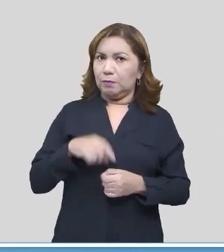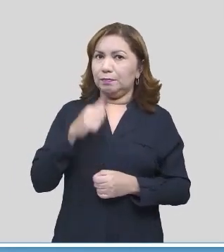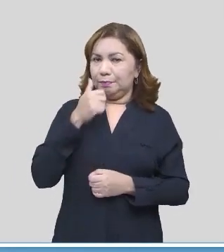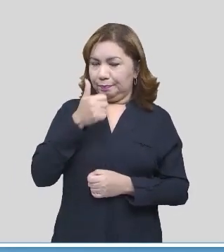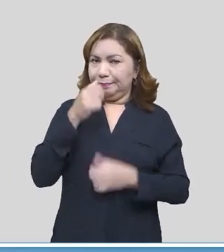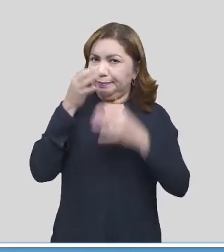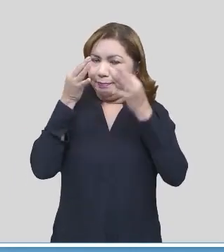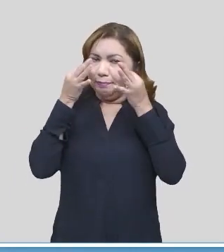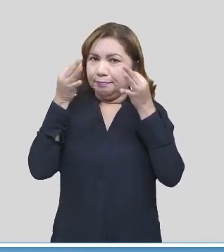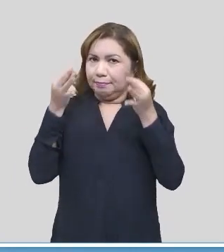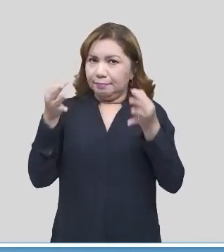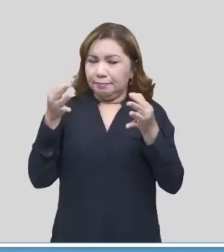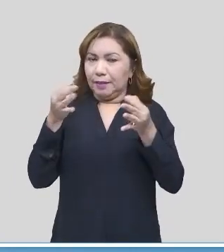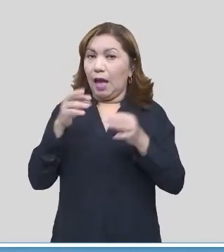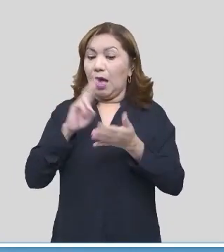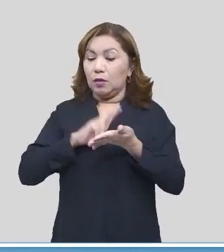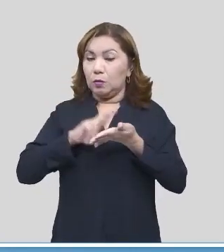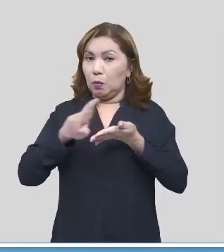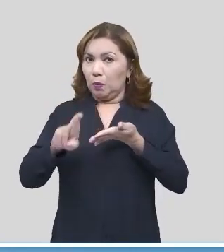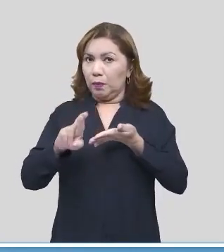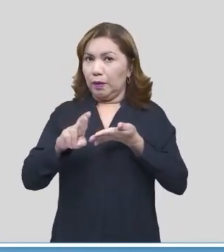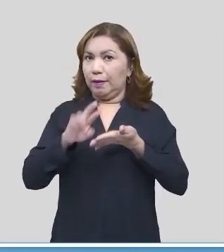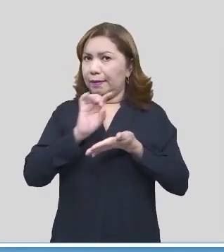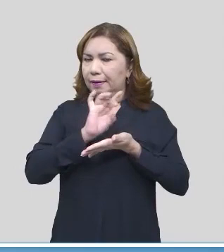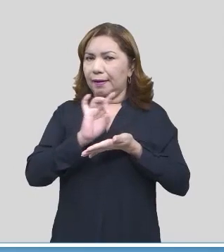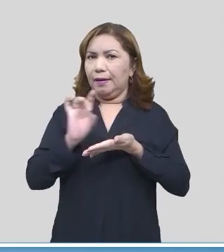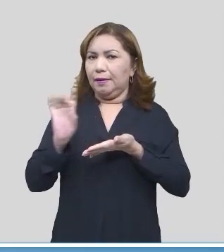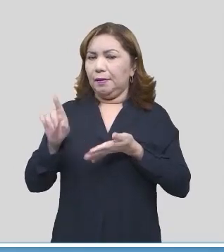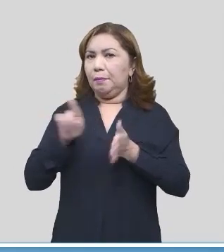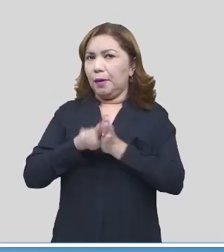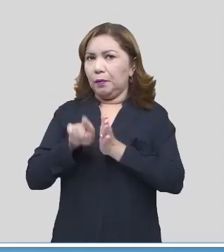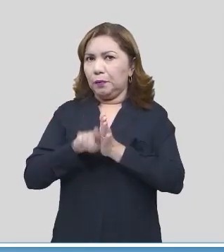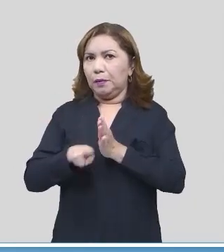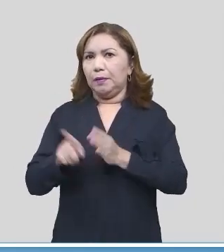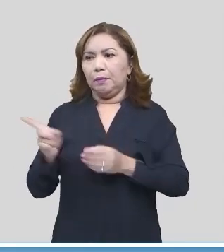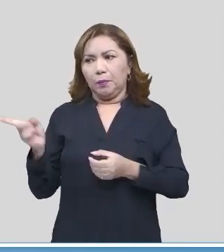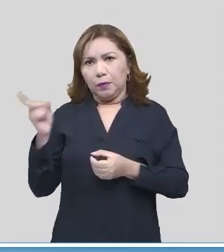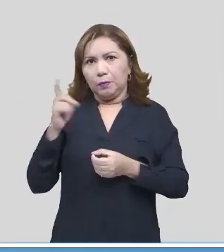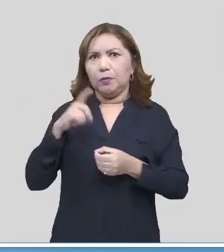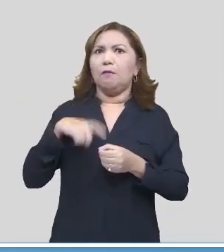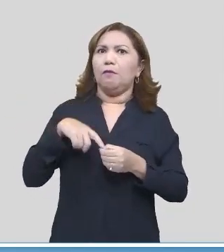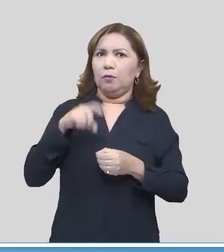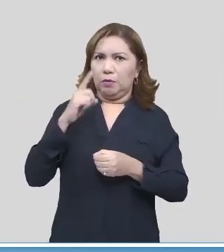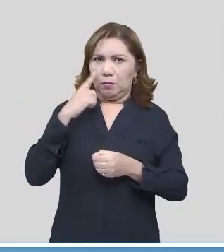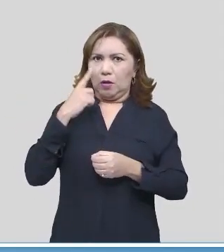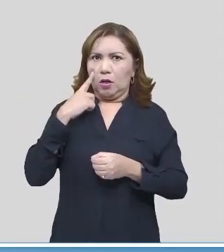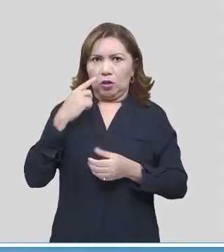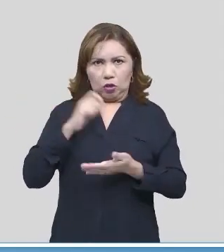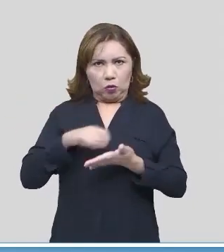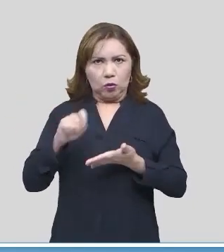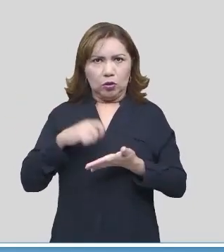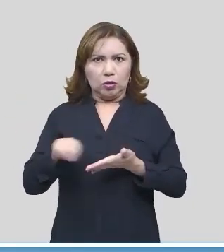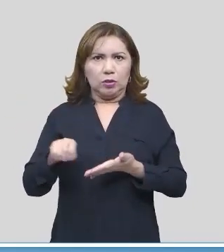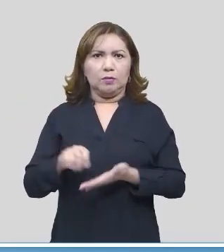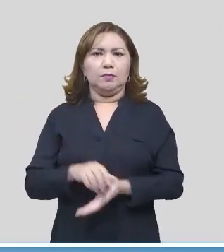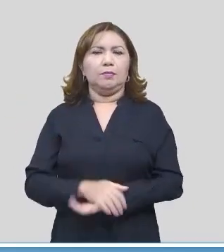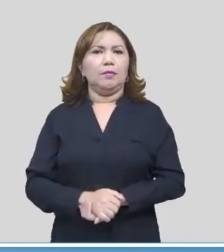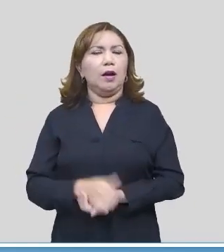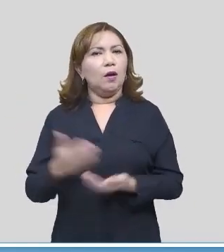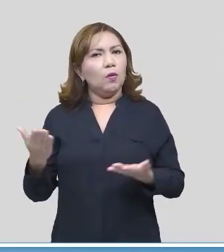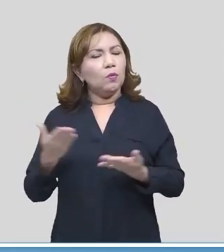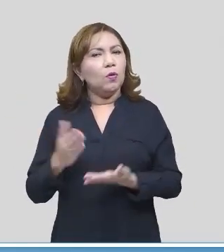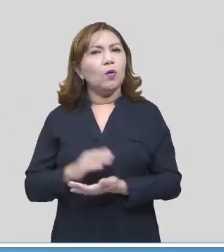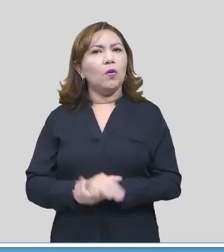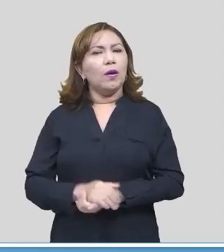atenção ao responder cada questão. Em breve a professora está voltando para a nossa correção. Agora fique